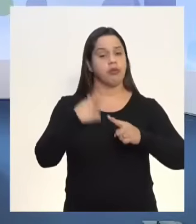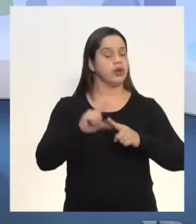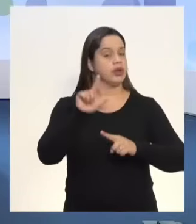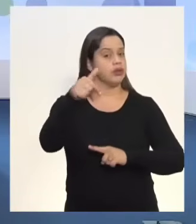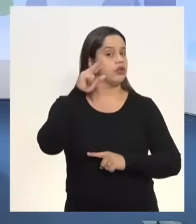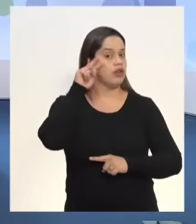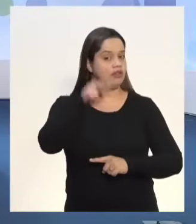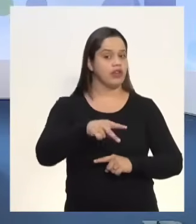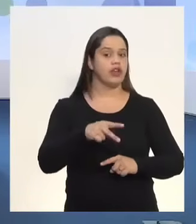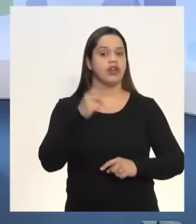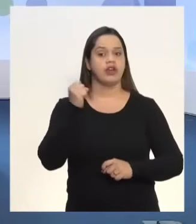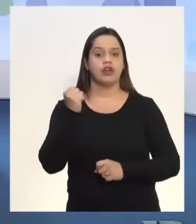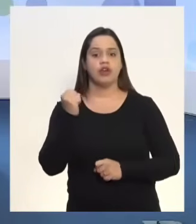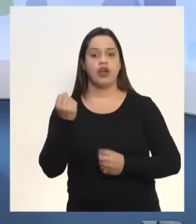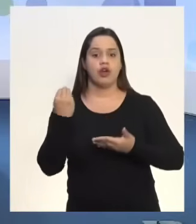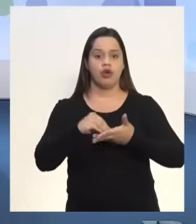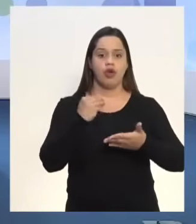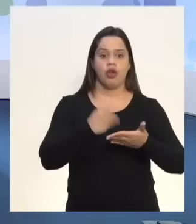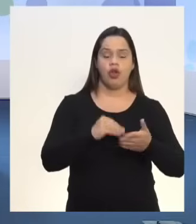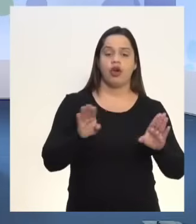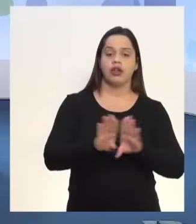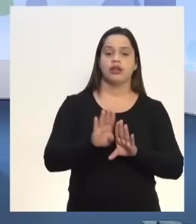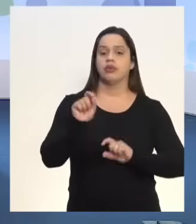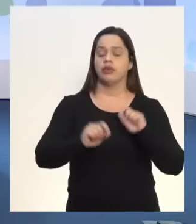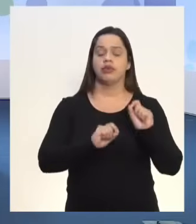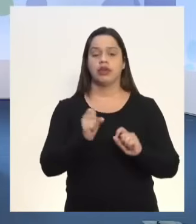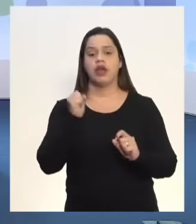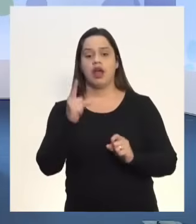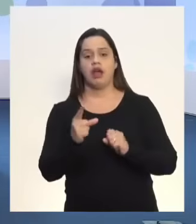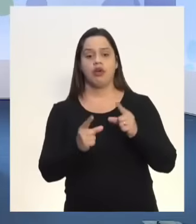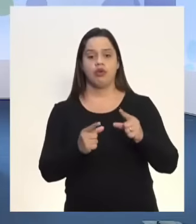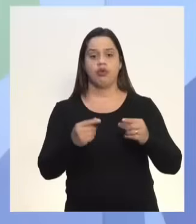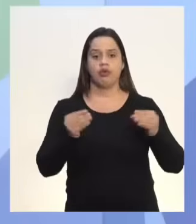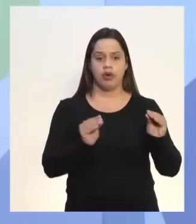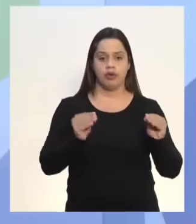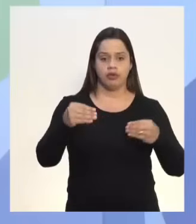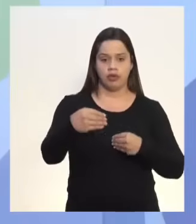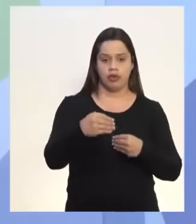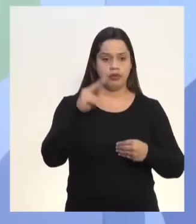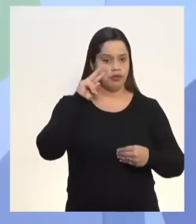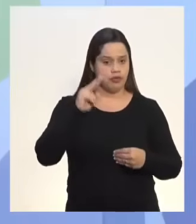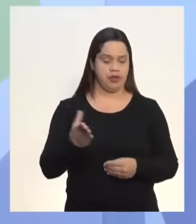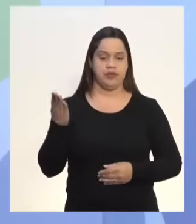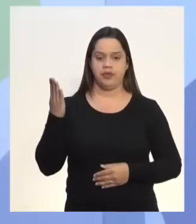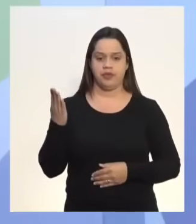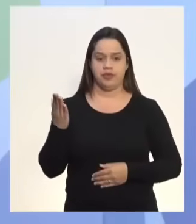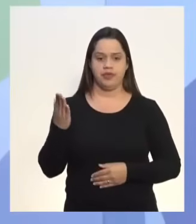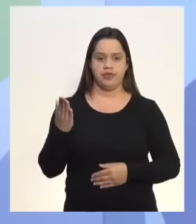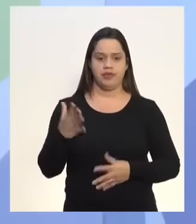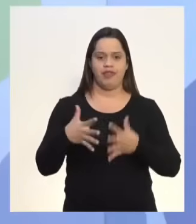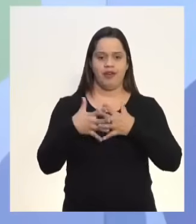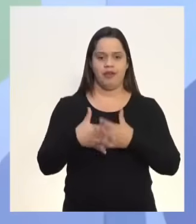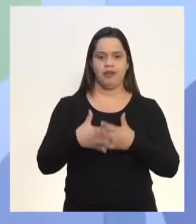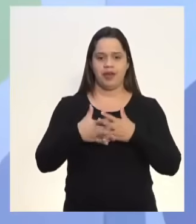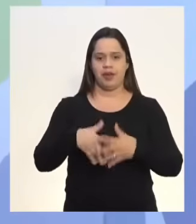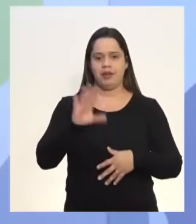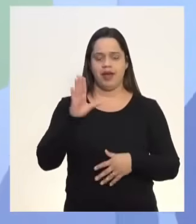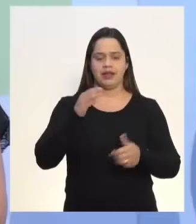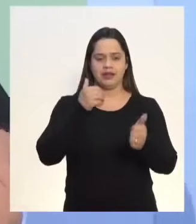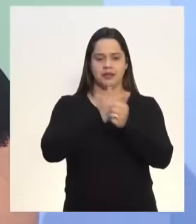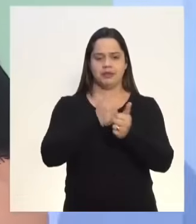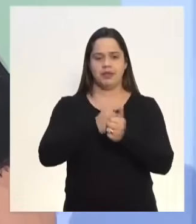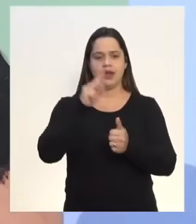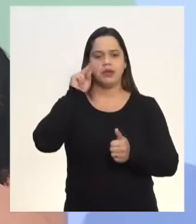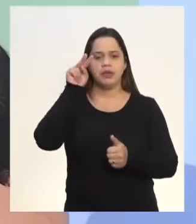gente coloca algumas abas nele, né? Se você quiser até mostrar, quer ver? Pode mostrar. Ó, vou até complicar, vai ter que chegar acho que um pouquinho